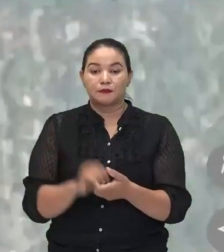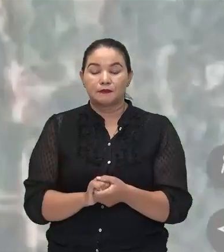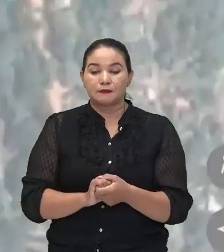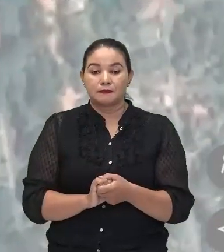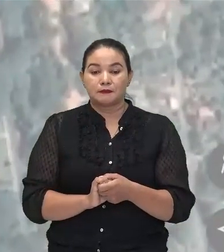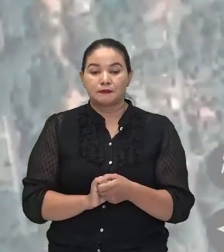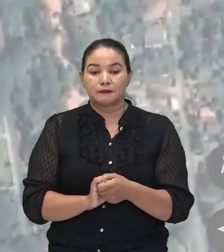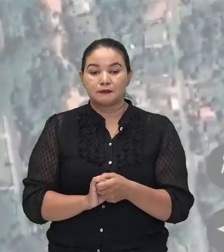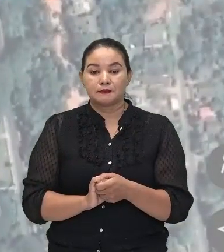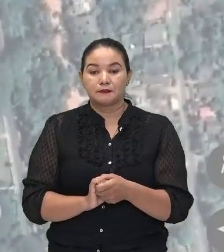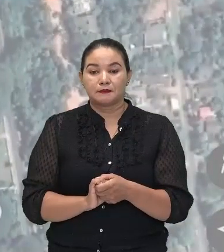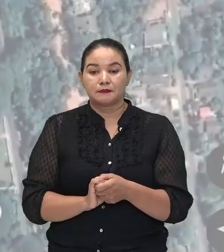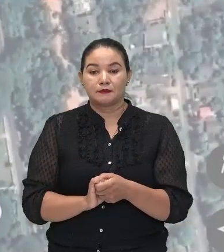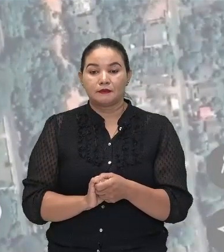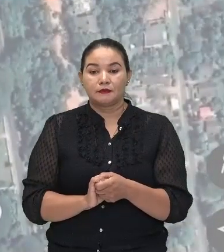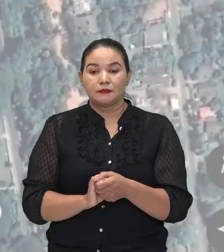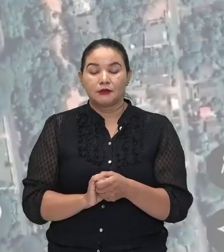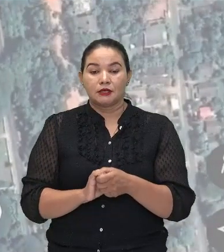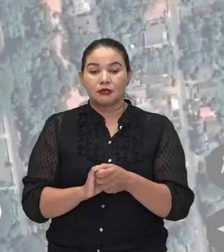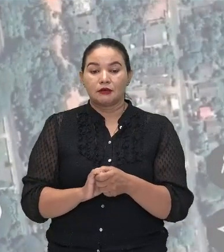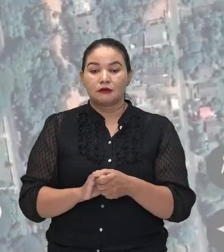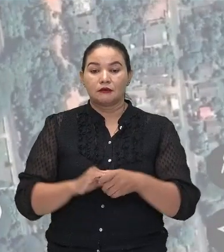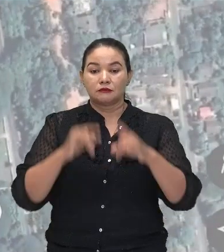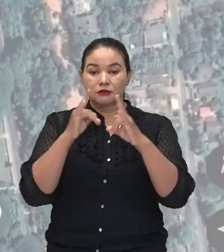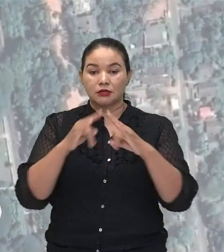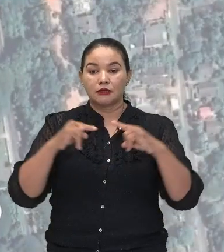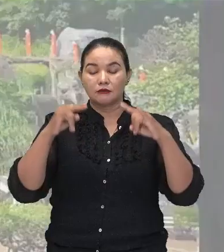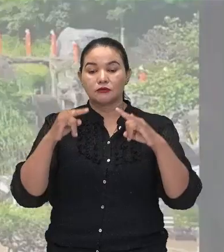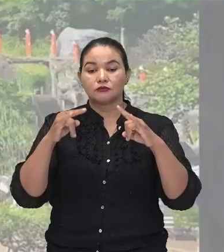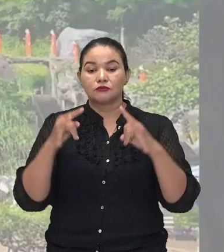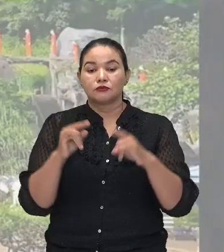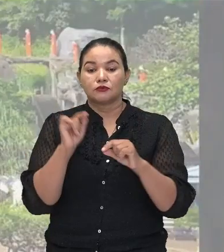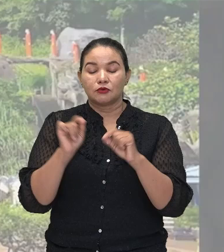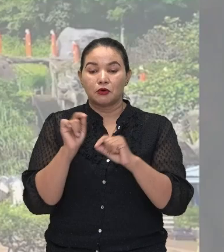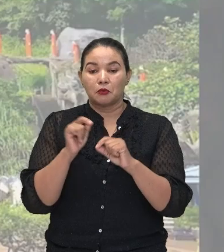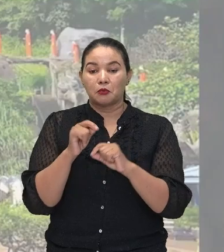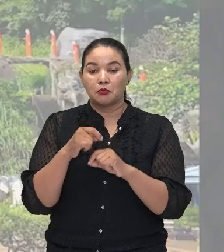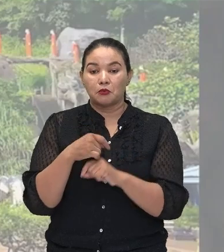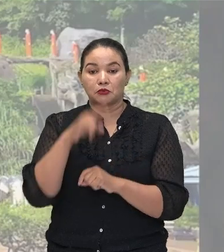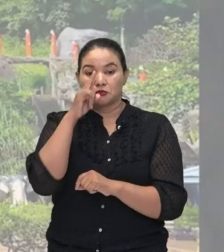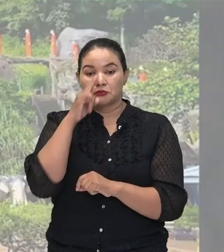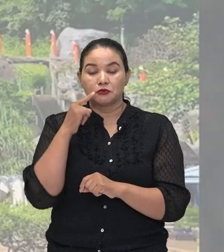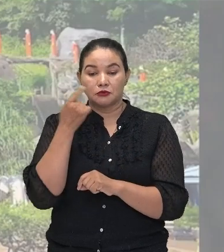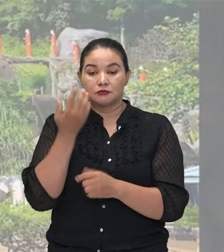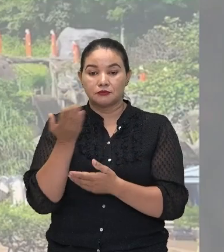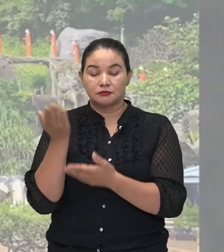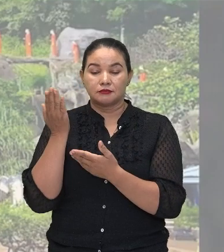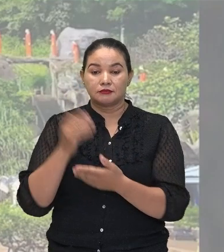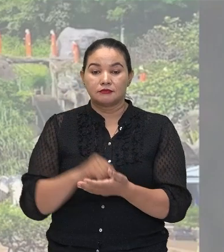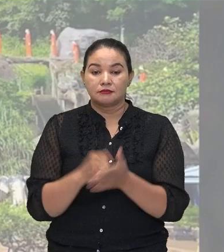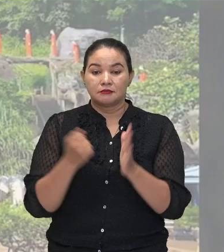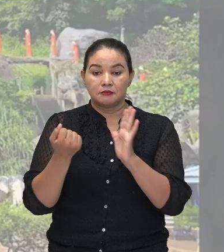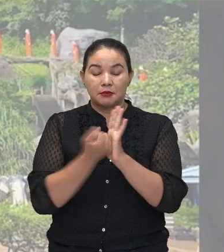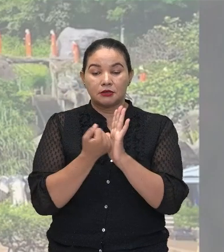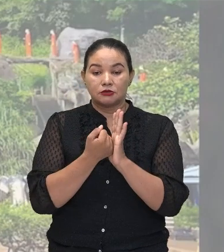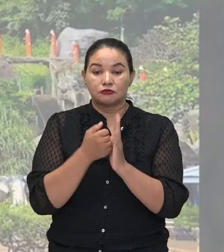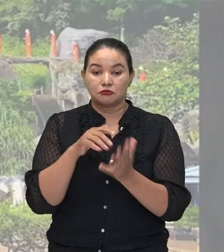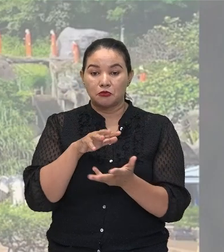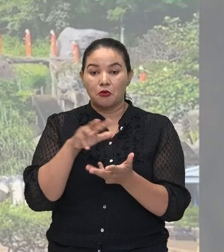o Templo Dourado de Dambulla. O Templo Dourado de Dambulla é um patrimônio mundial